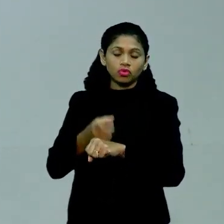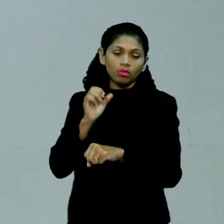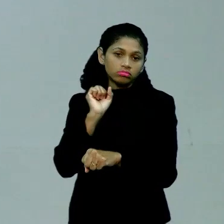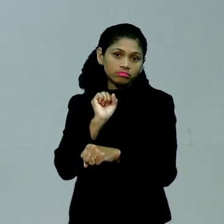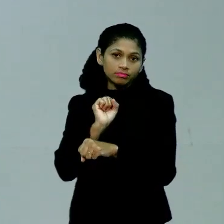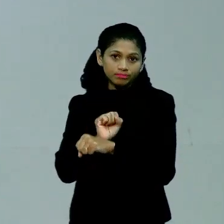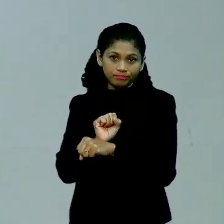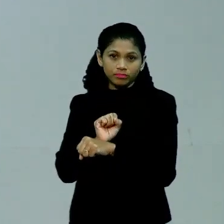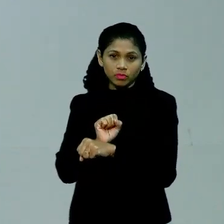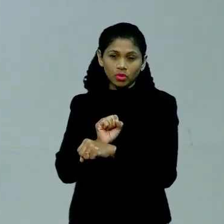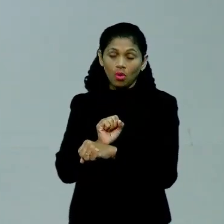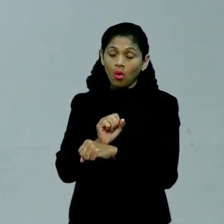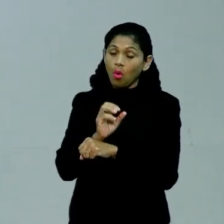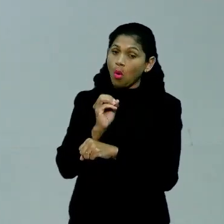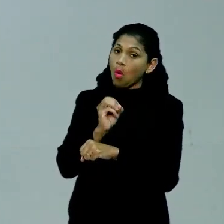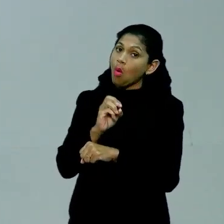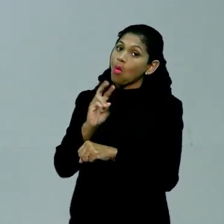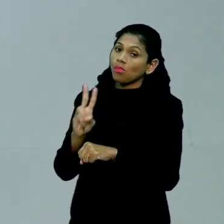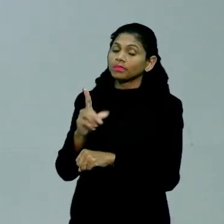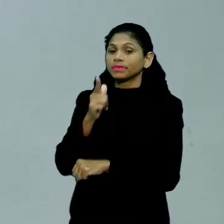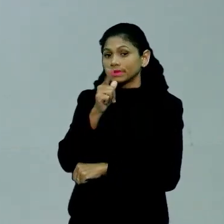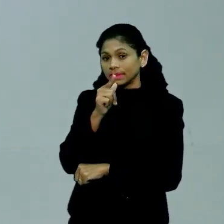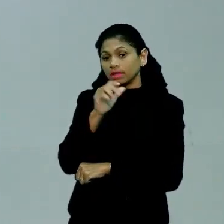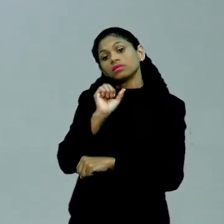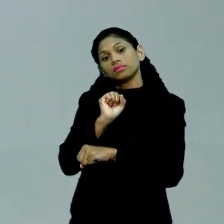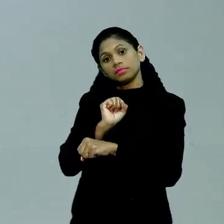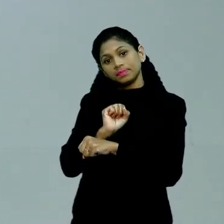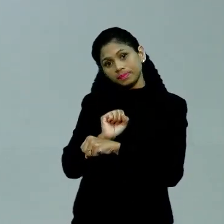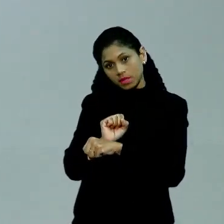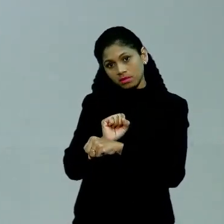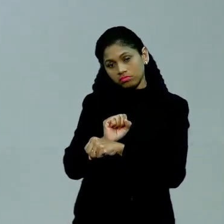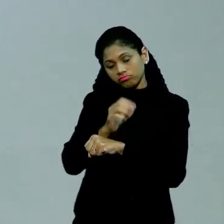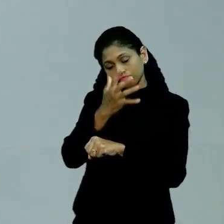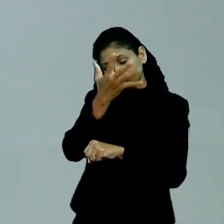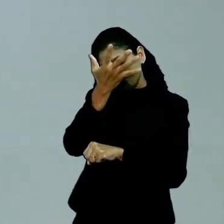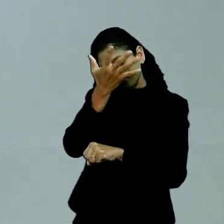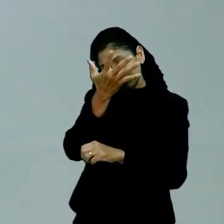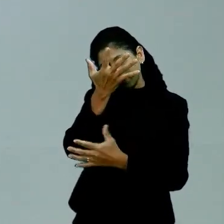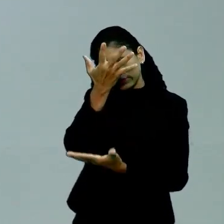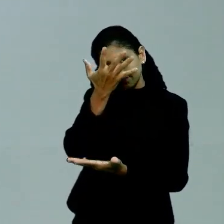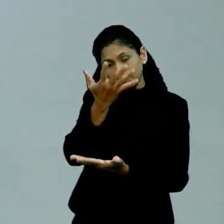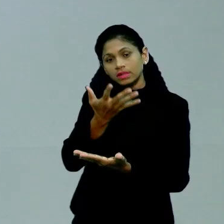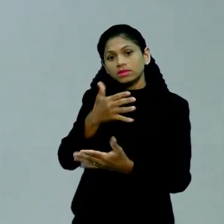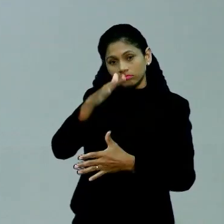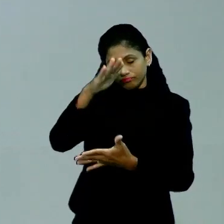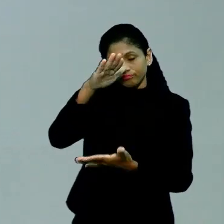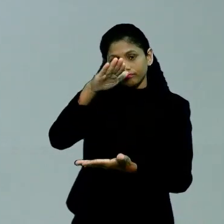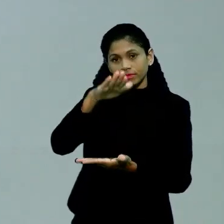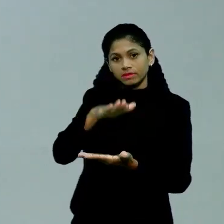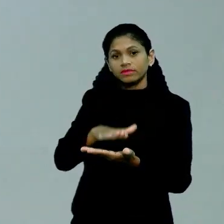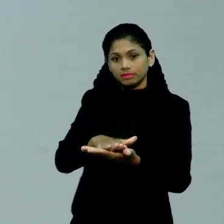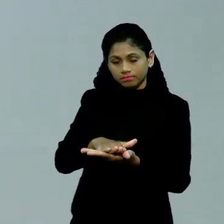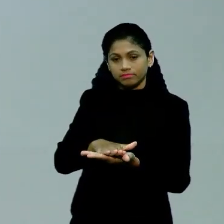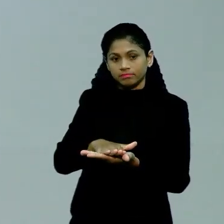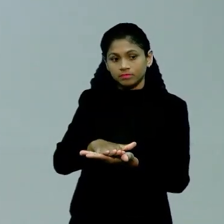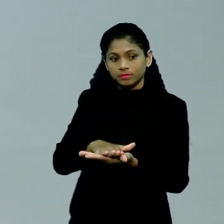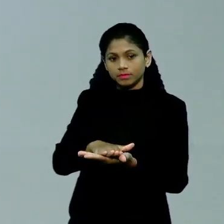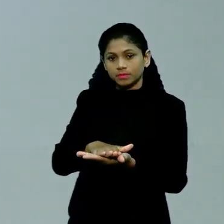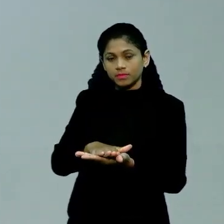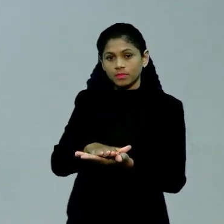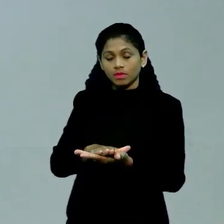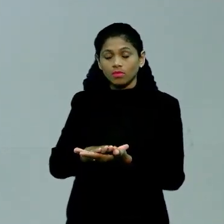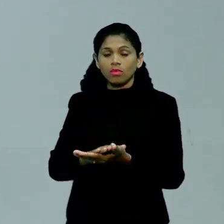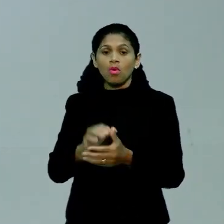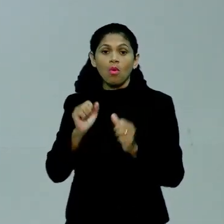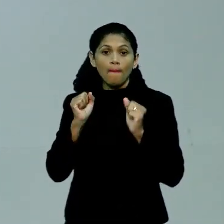se depositar no fundo do recipiente. Ela vai gerar um precipitado. Esse processo de decantação ele pode acontecer entre